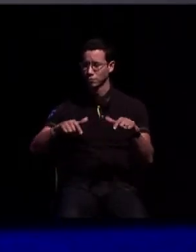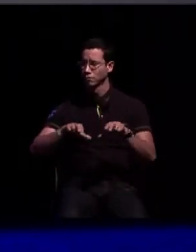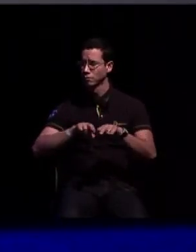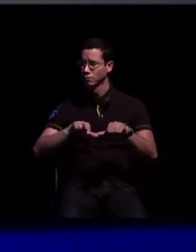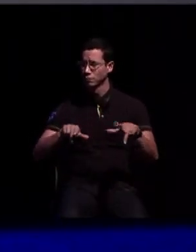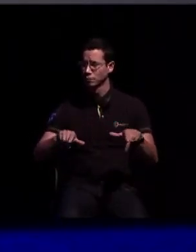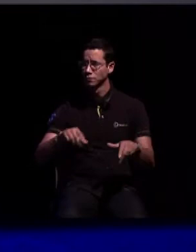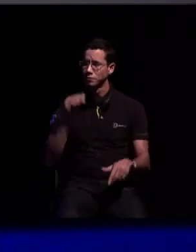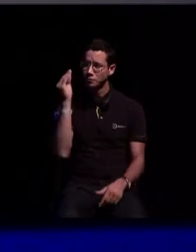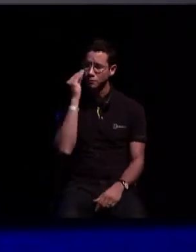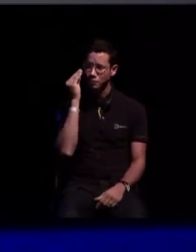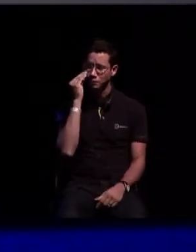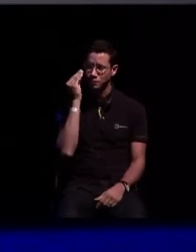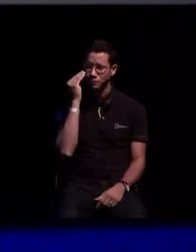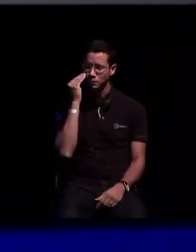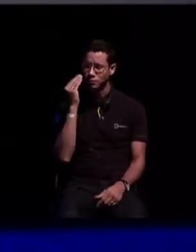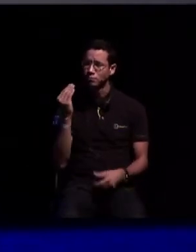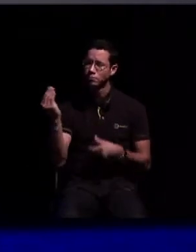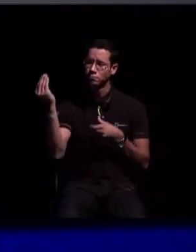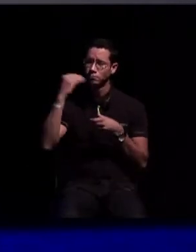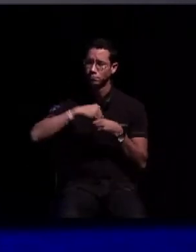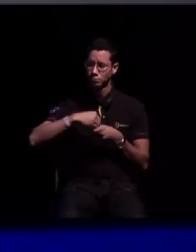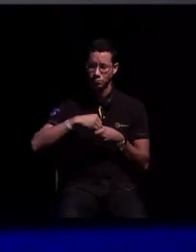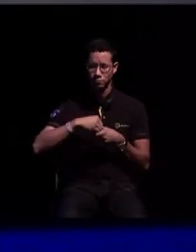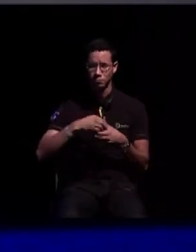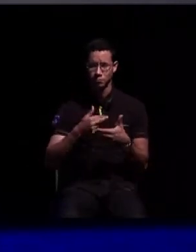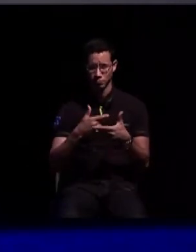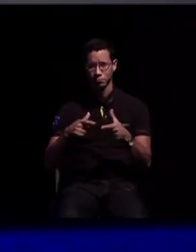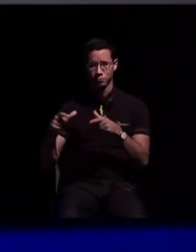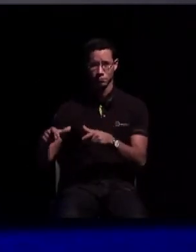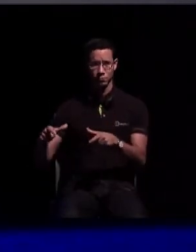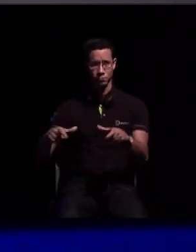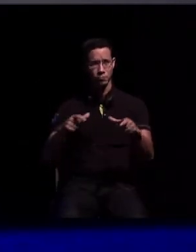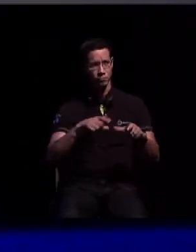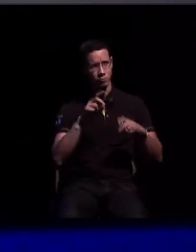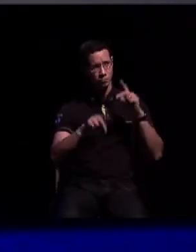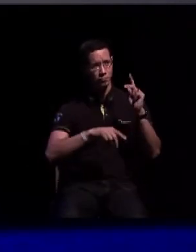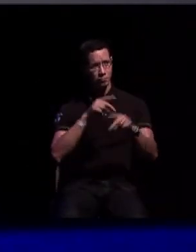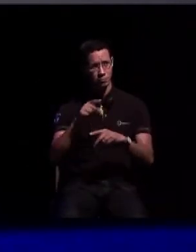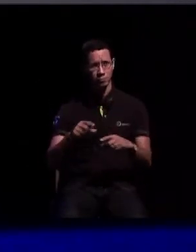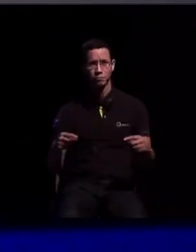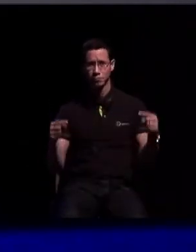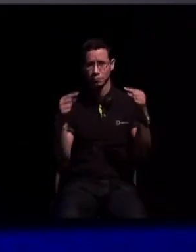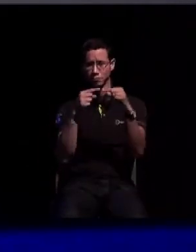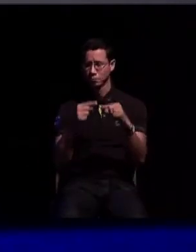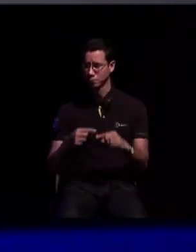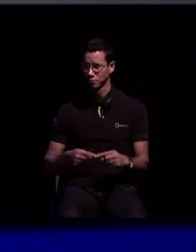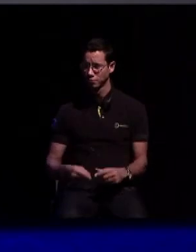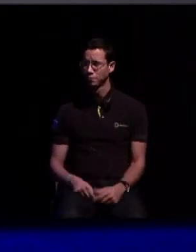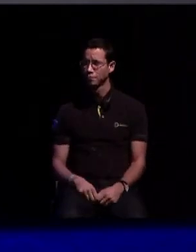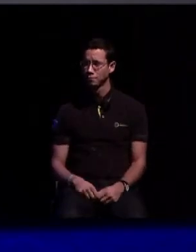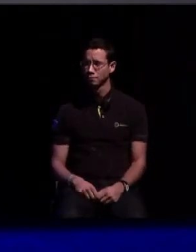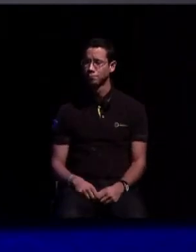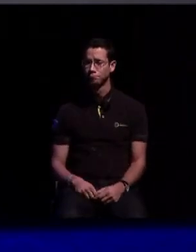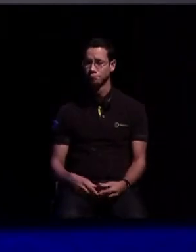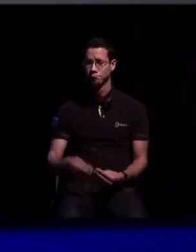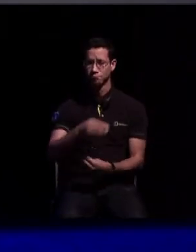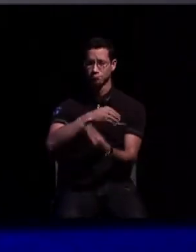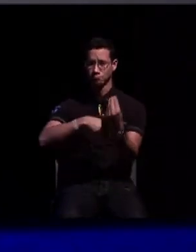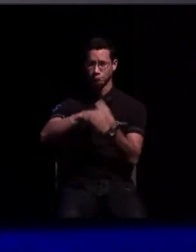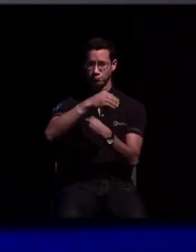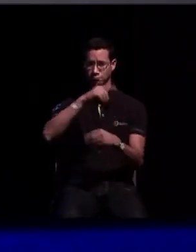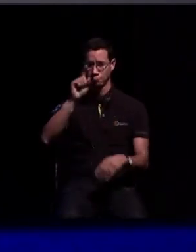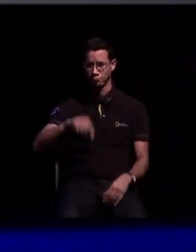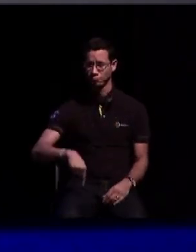uma tentativa de incorporação também de setores populares, que isso implica, daí o mito da mestiçagem, porque essas